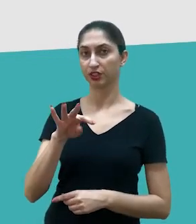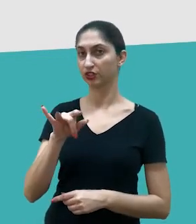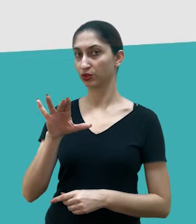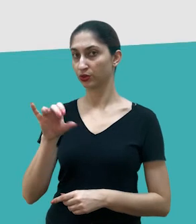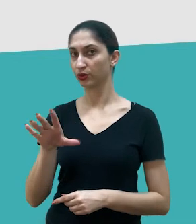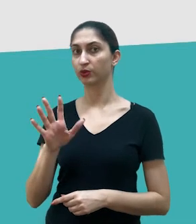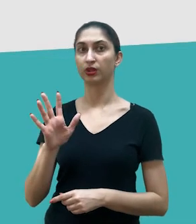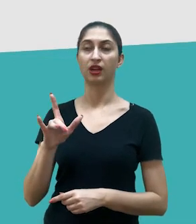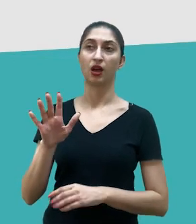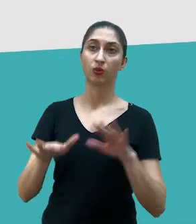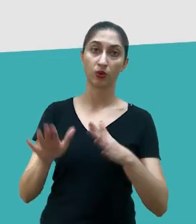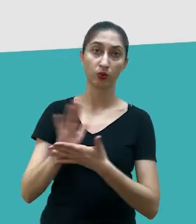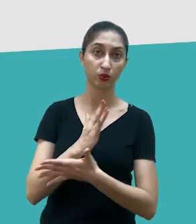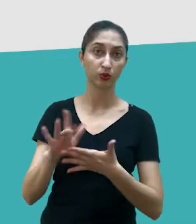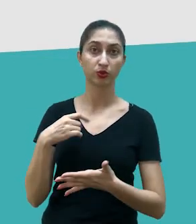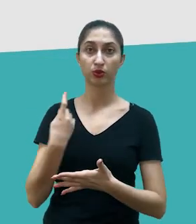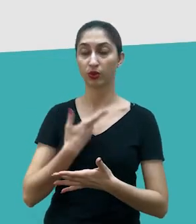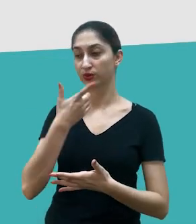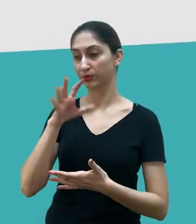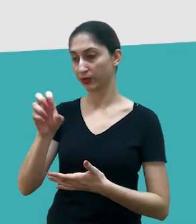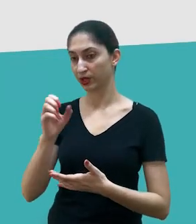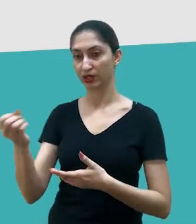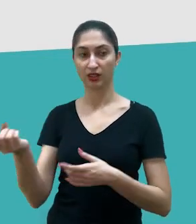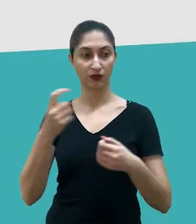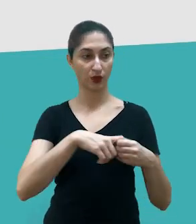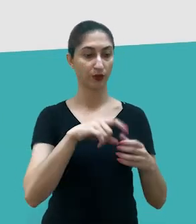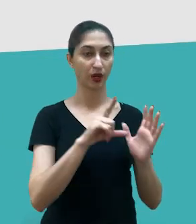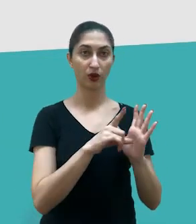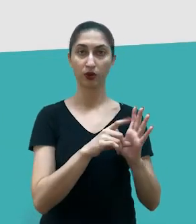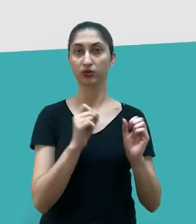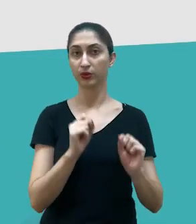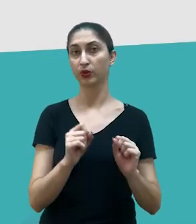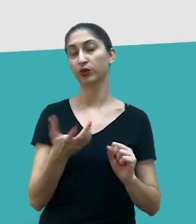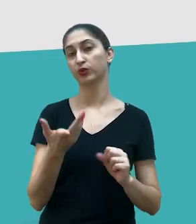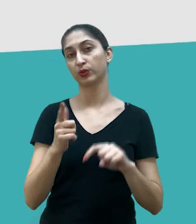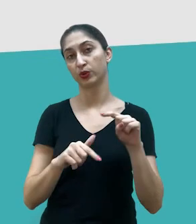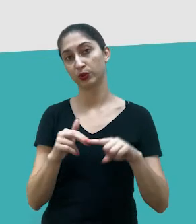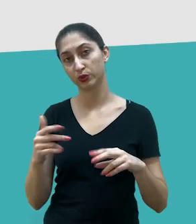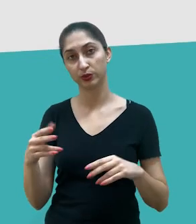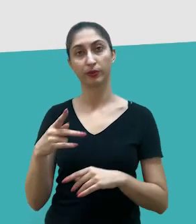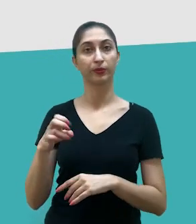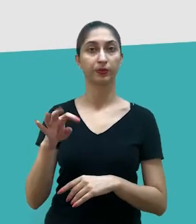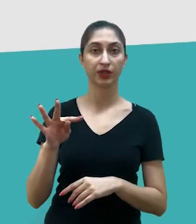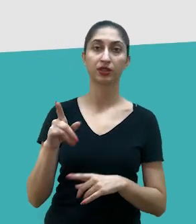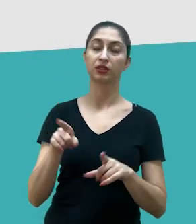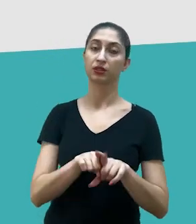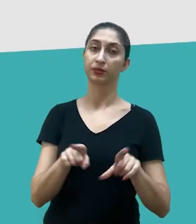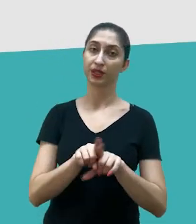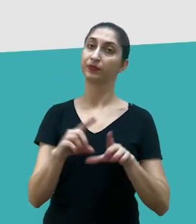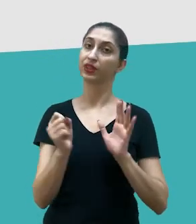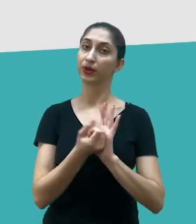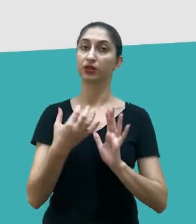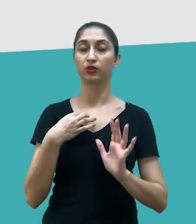e devolver para a loja, não é? Produtos de limpeza, produtos PETs, e as marcas de roupa também têm